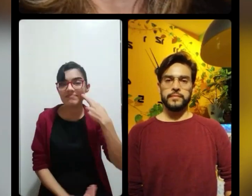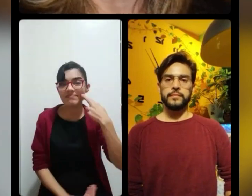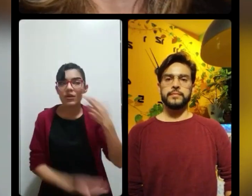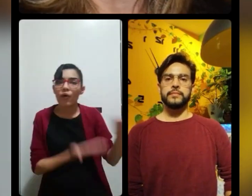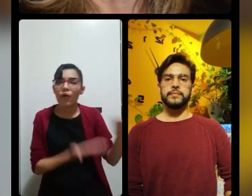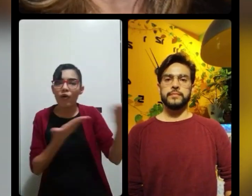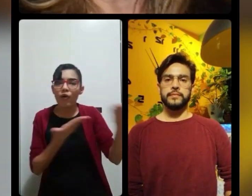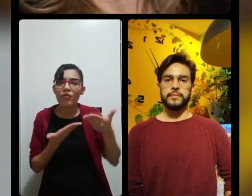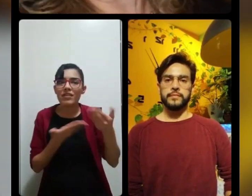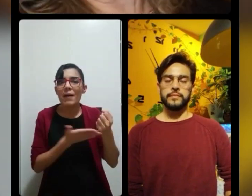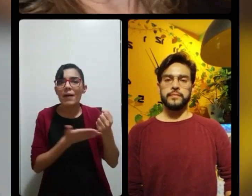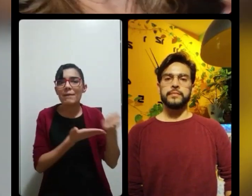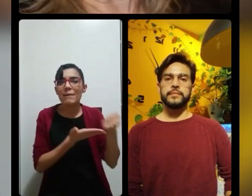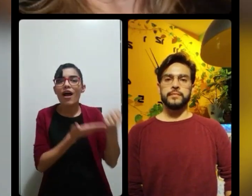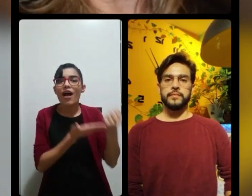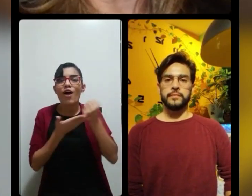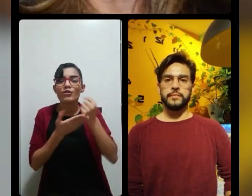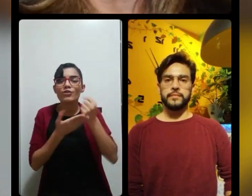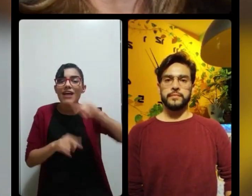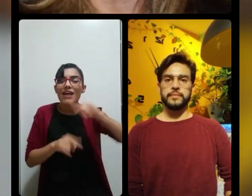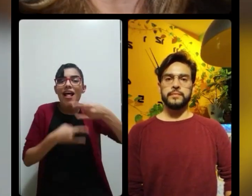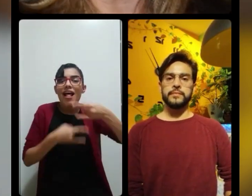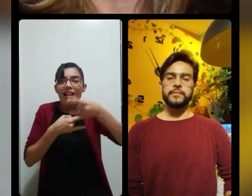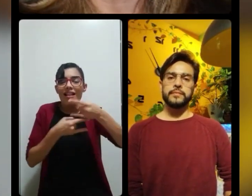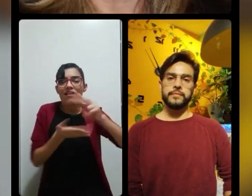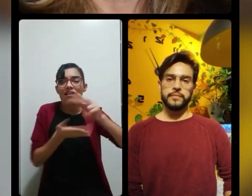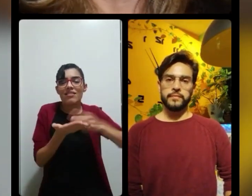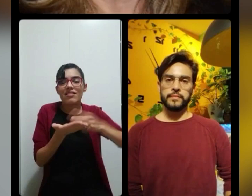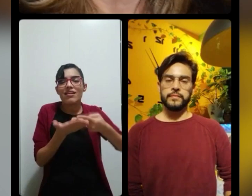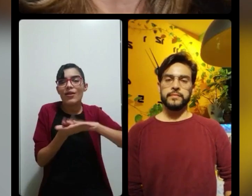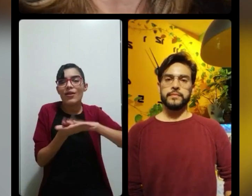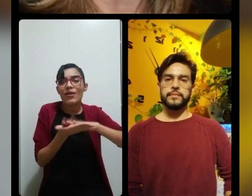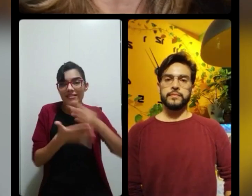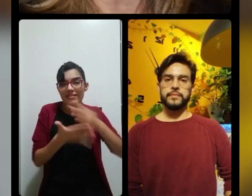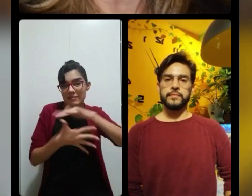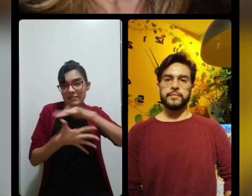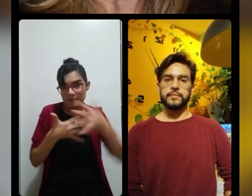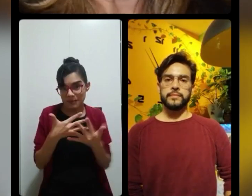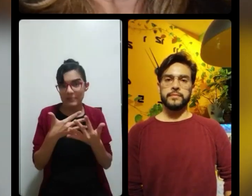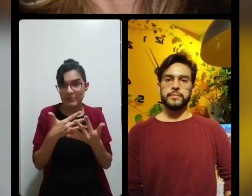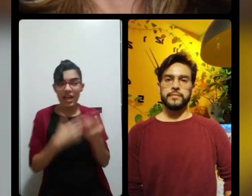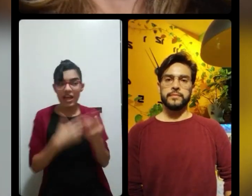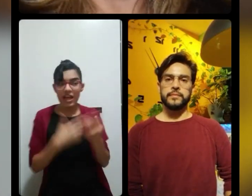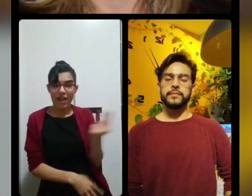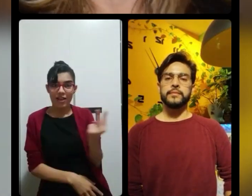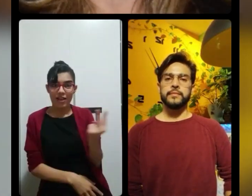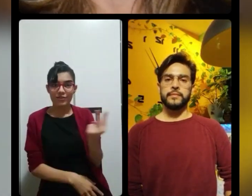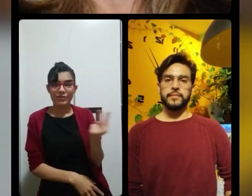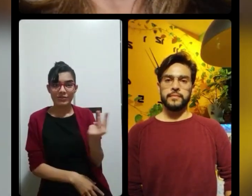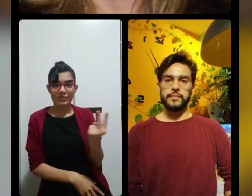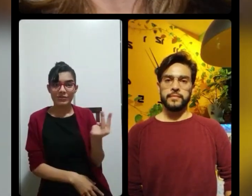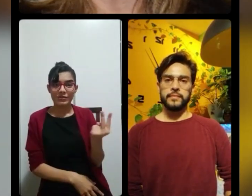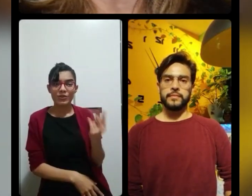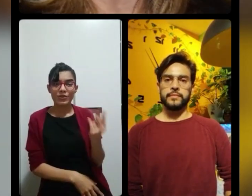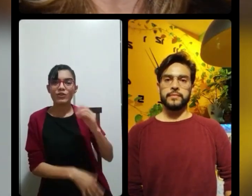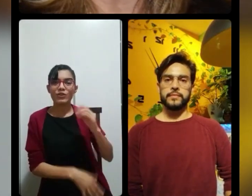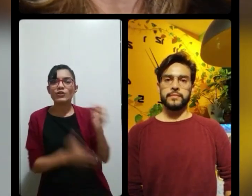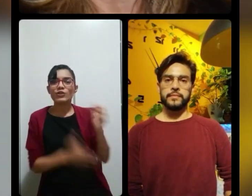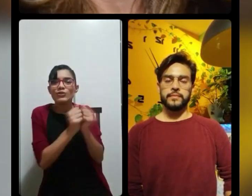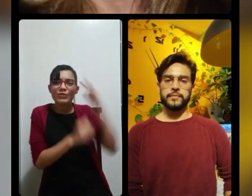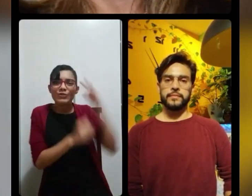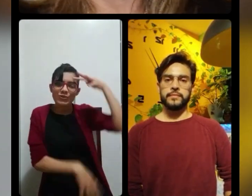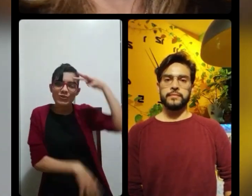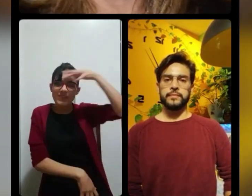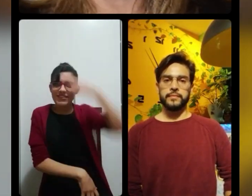transmissão dessa live. Ela e o professor Joatan já se conhecem, né, dos estudos da UFRN, mas ela hoje vai estar aqui nos